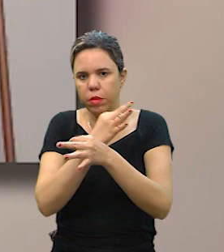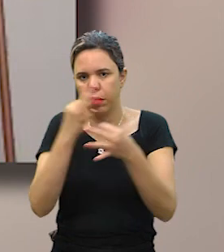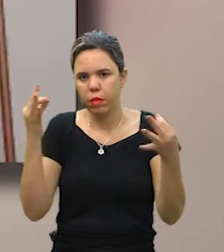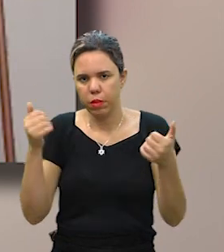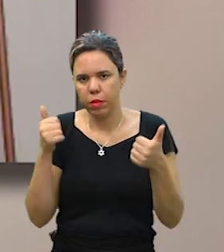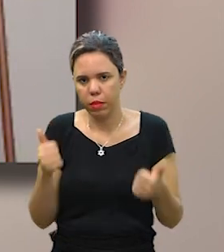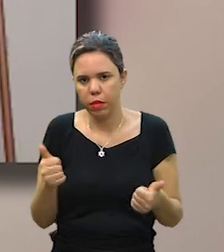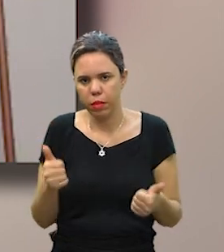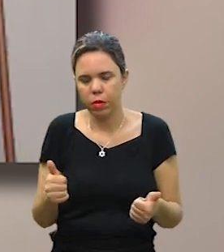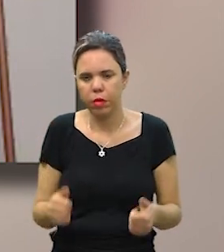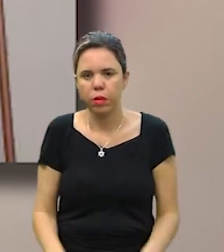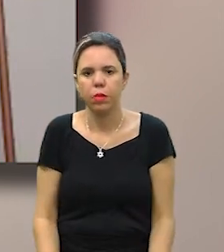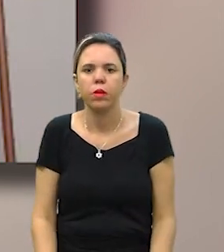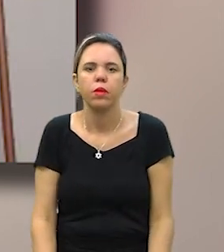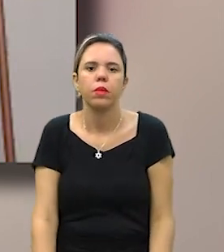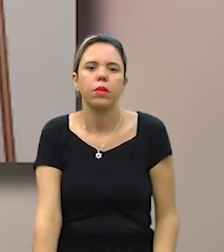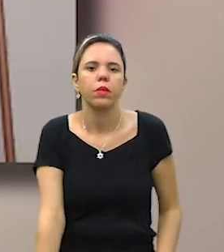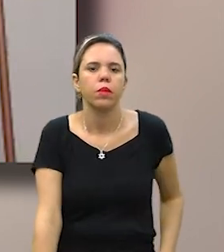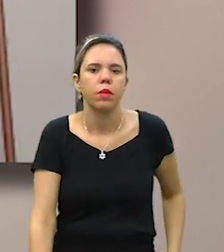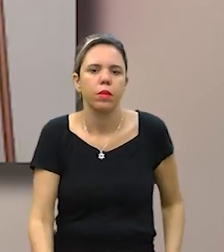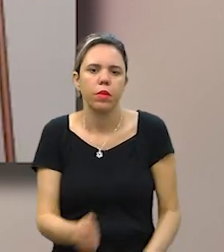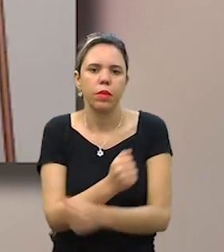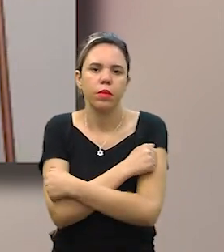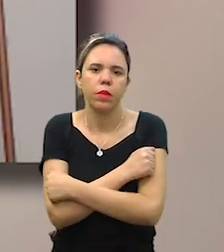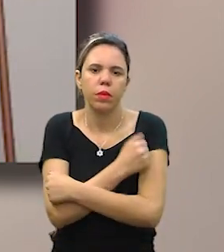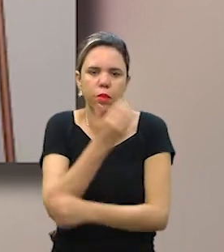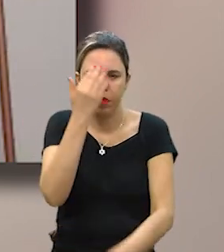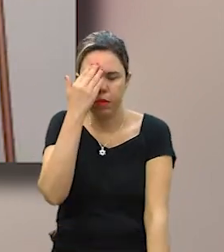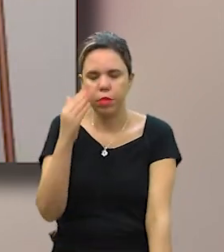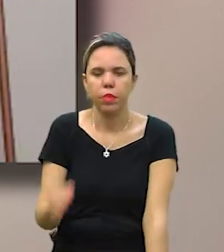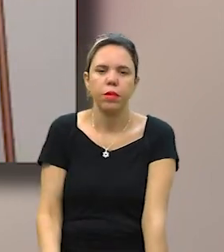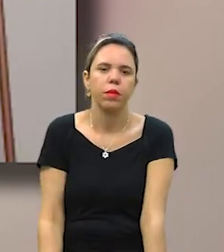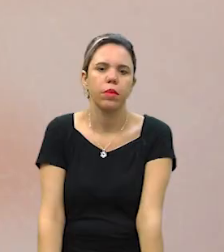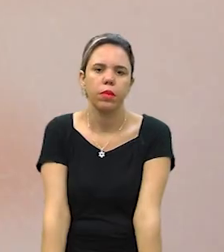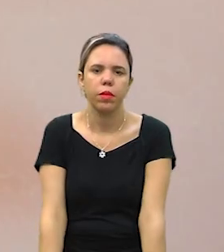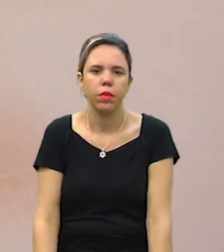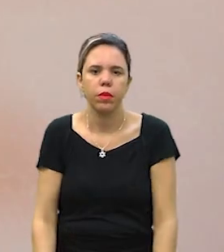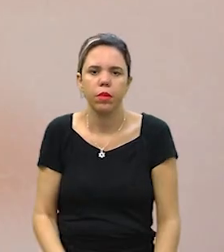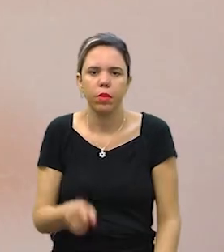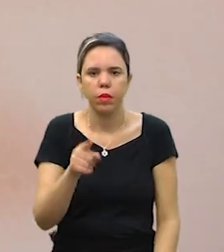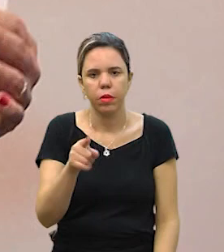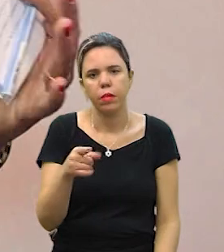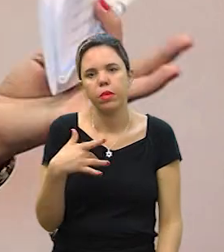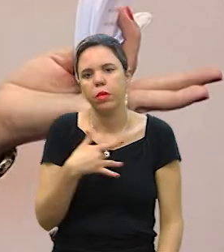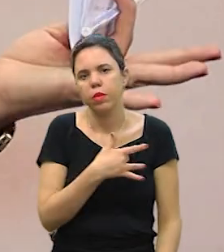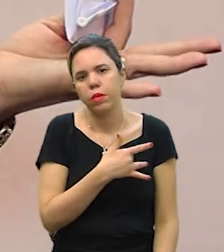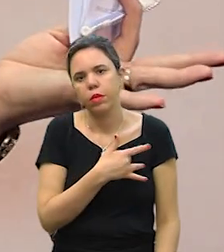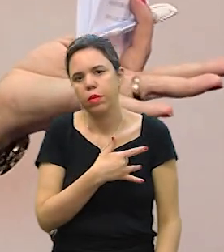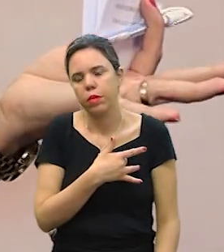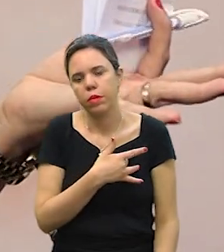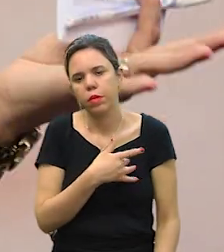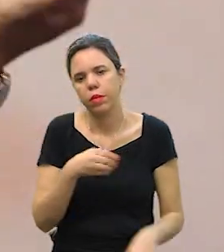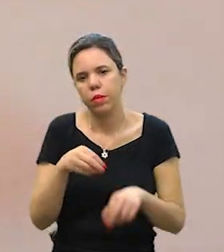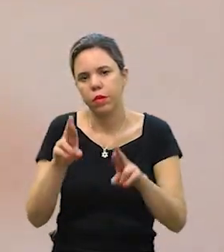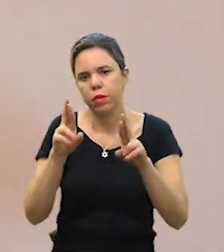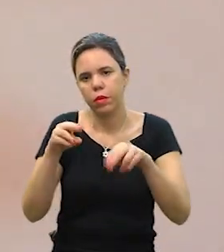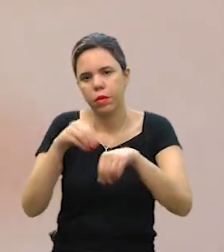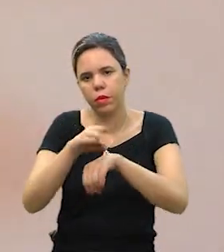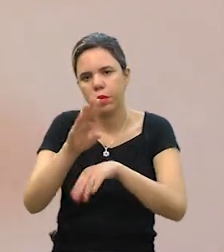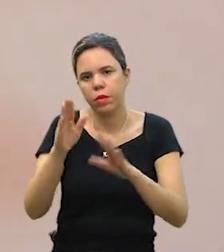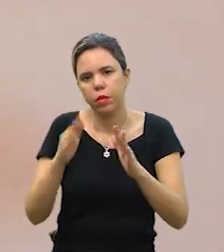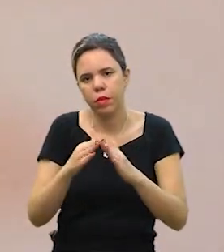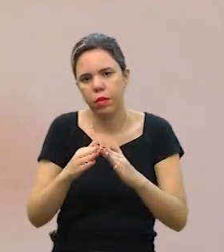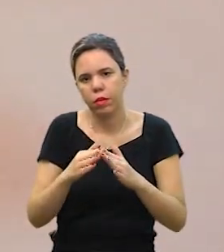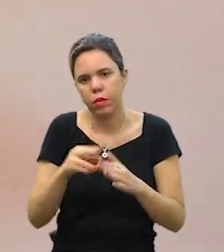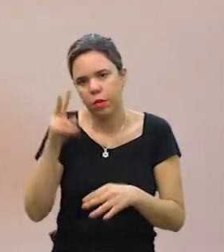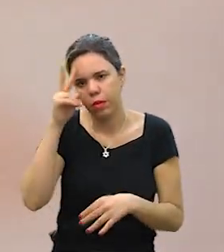cresçam saudáveis. Um grande abraço, muito obrigada. Obrigada, e é saúde que a gente quer desejar a você